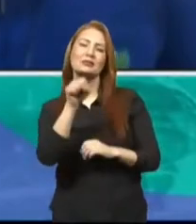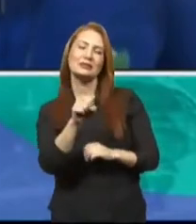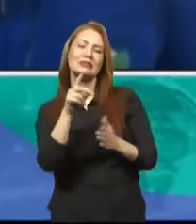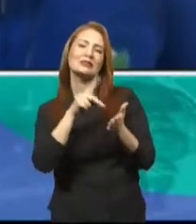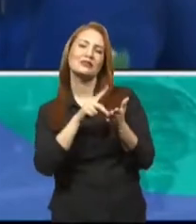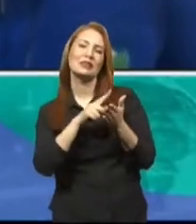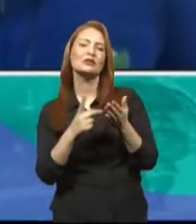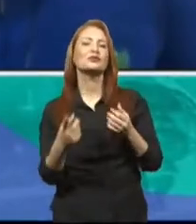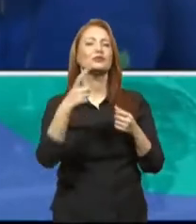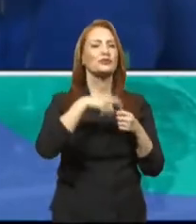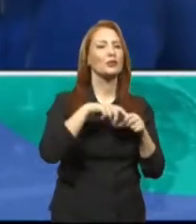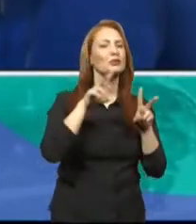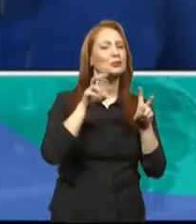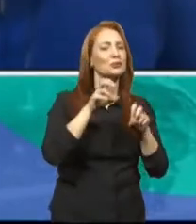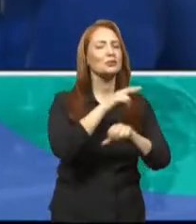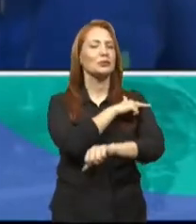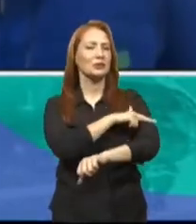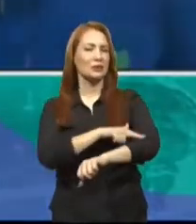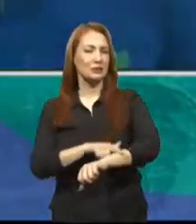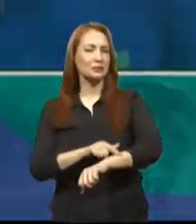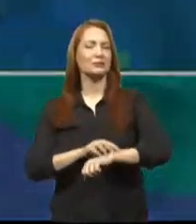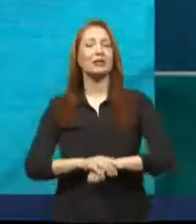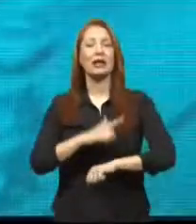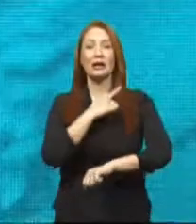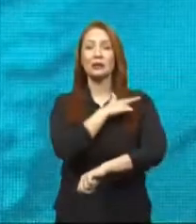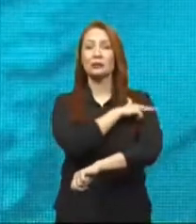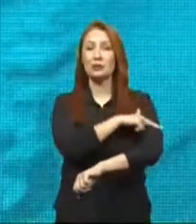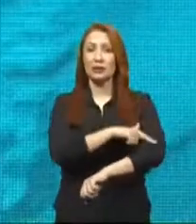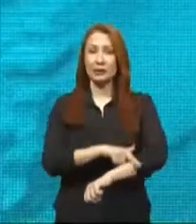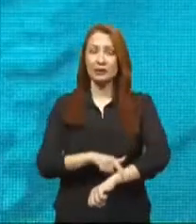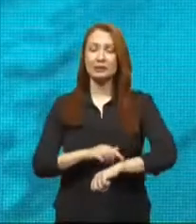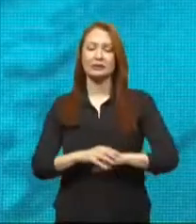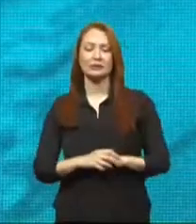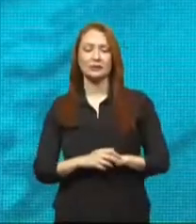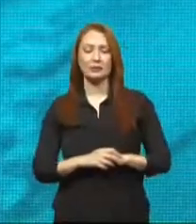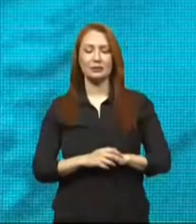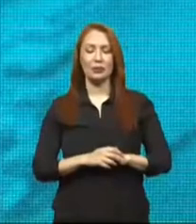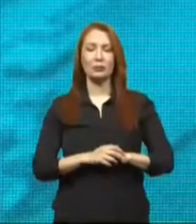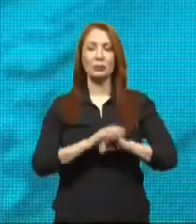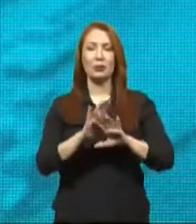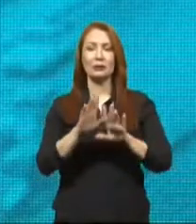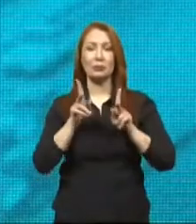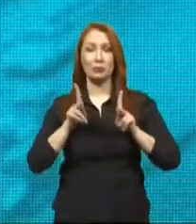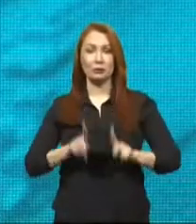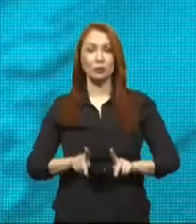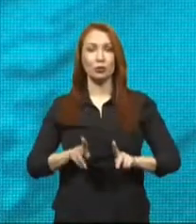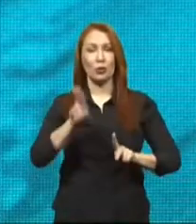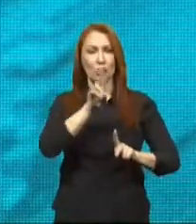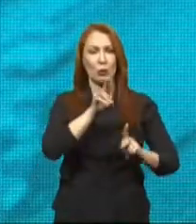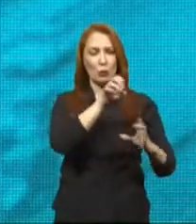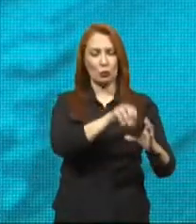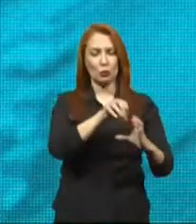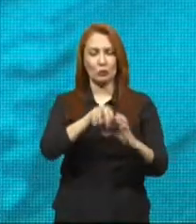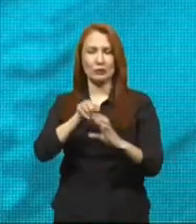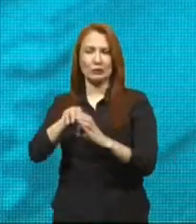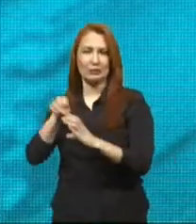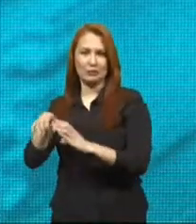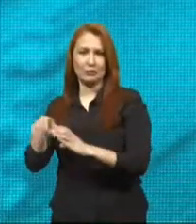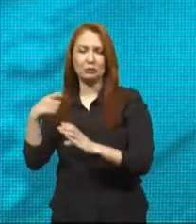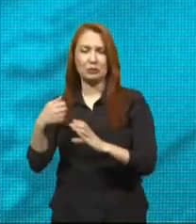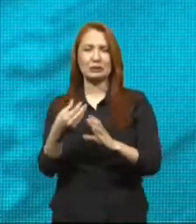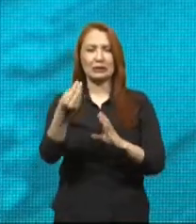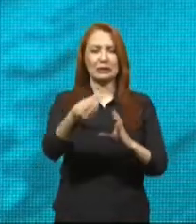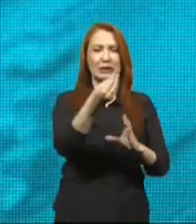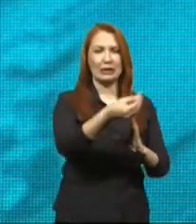Vicky? A educação não só do usuário, que precisa separar direito seu lixo, que precisa entregar para a coleta correta, mas também a